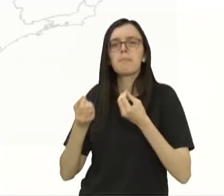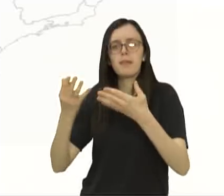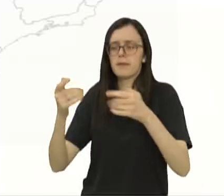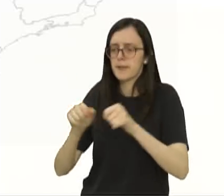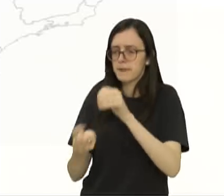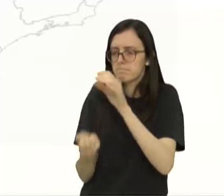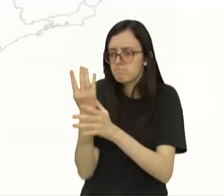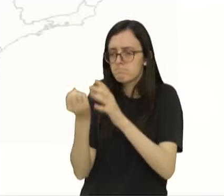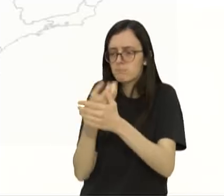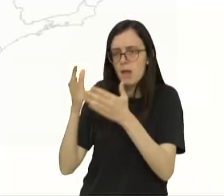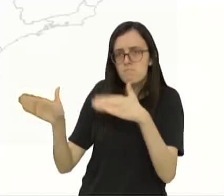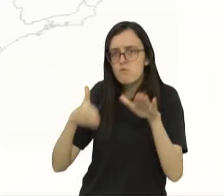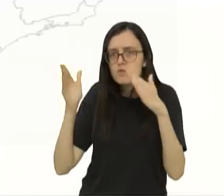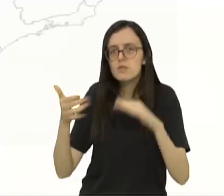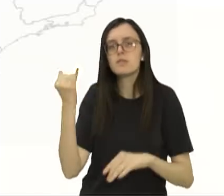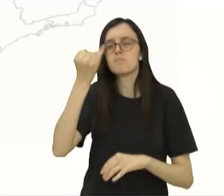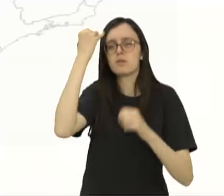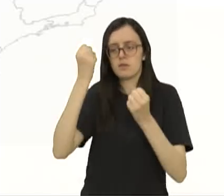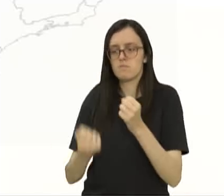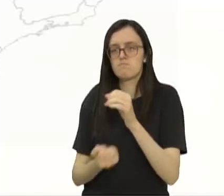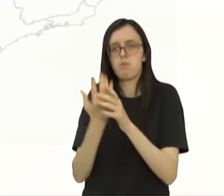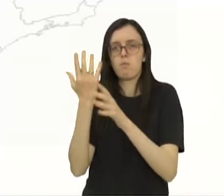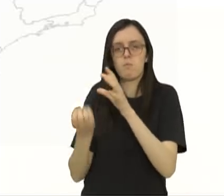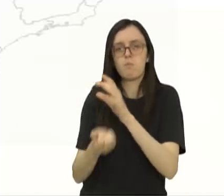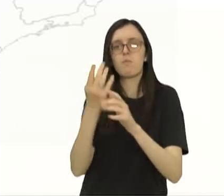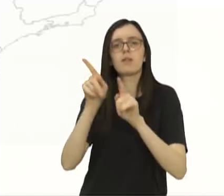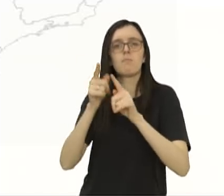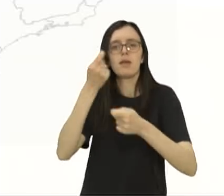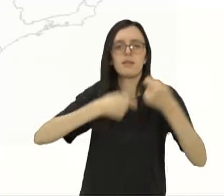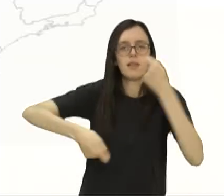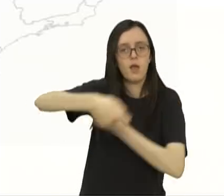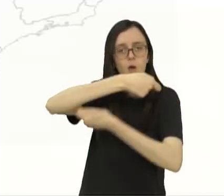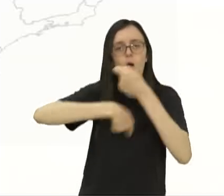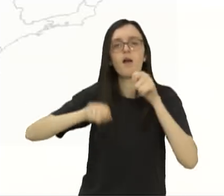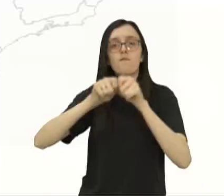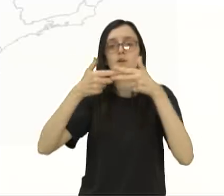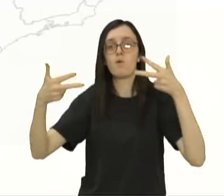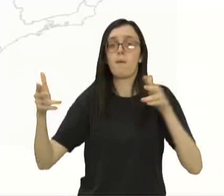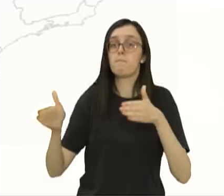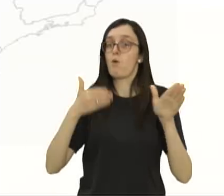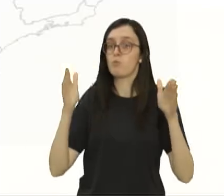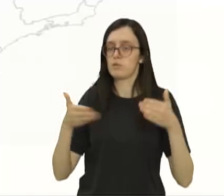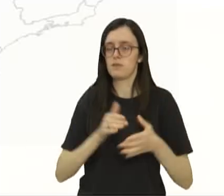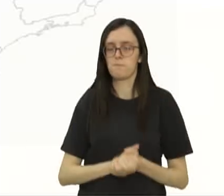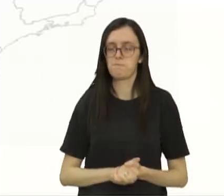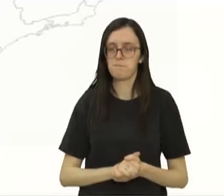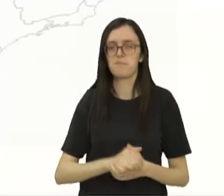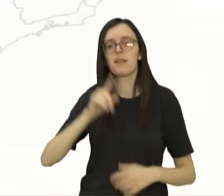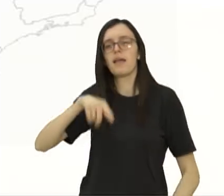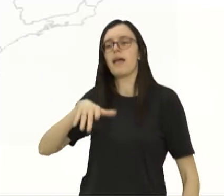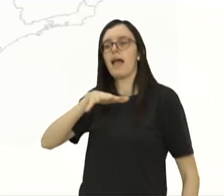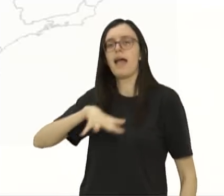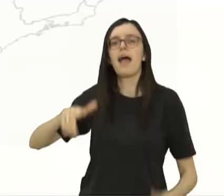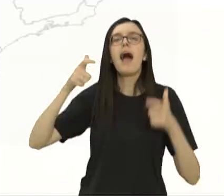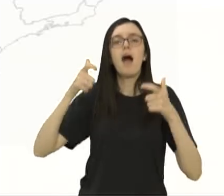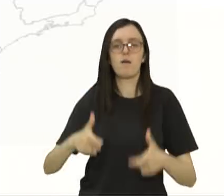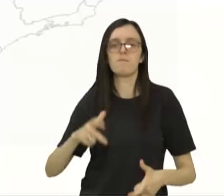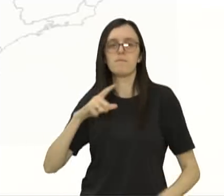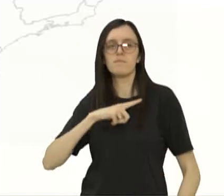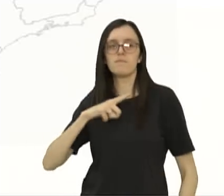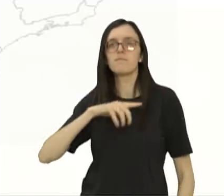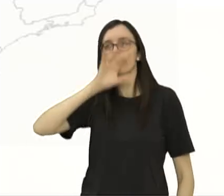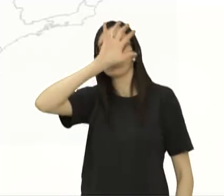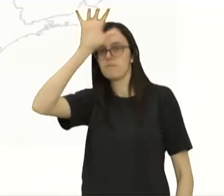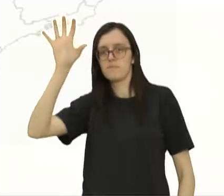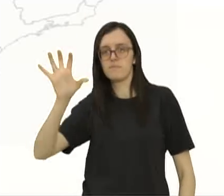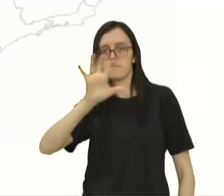grandes capacidades germinativas de negócios e de atividades produtivas nas áreas da Sudan, da